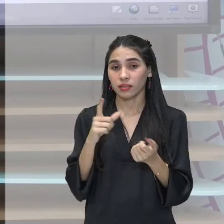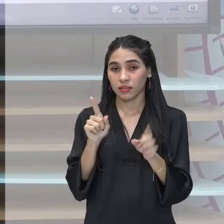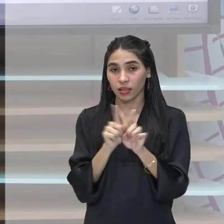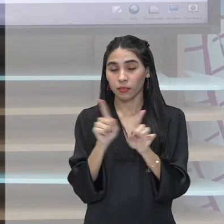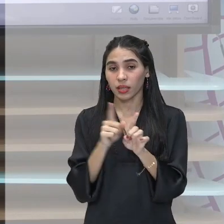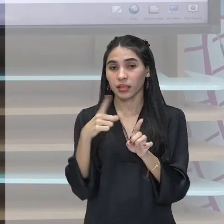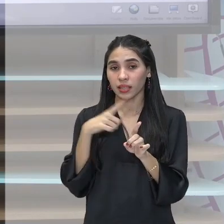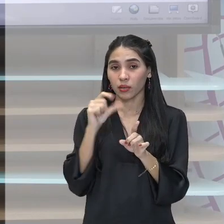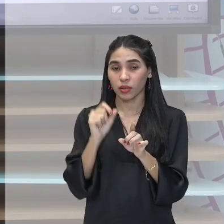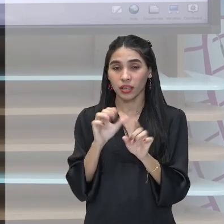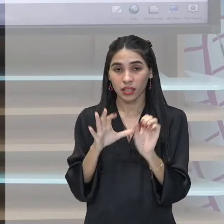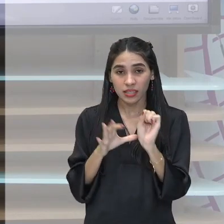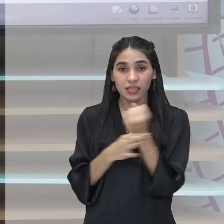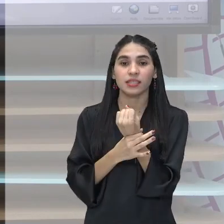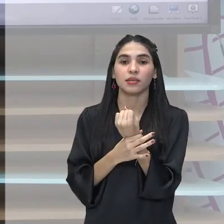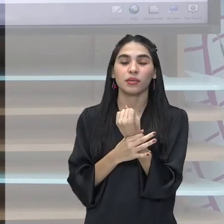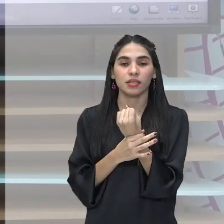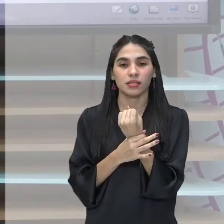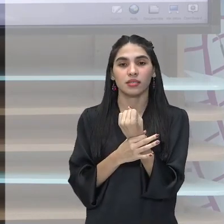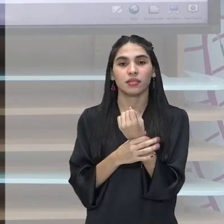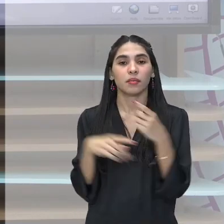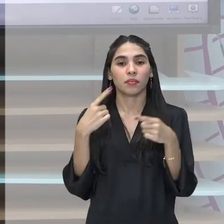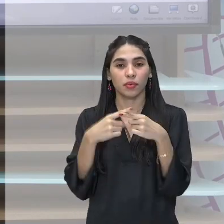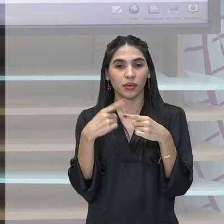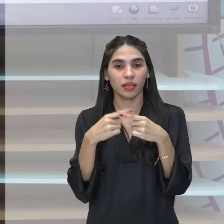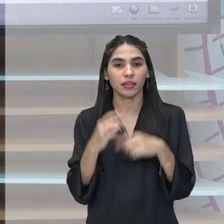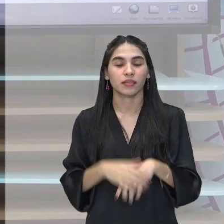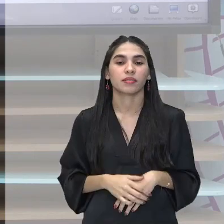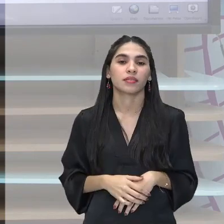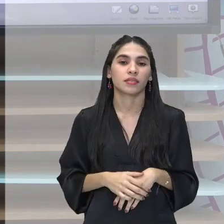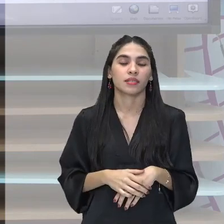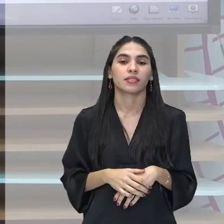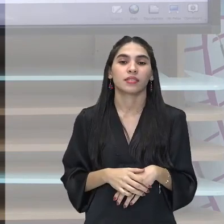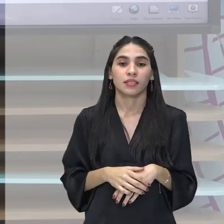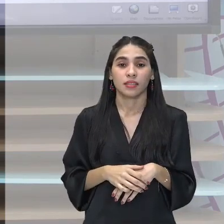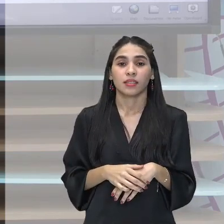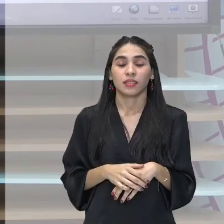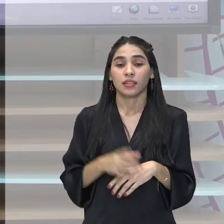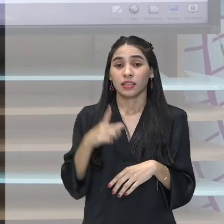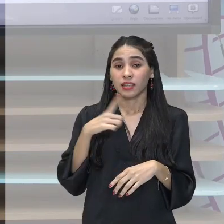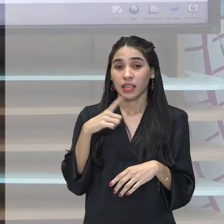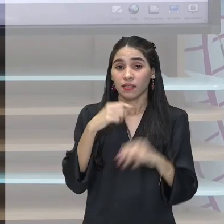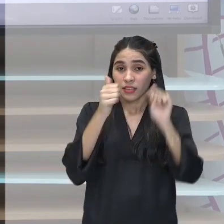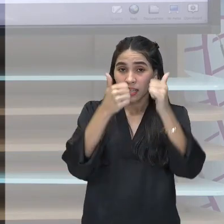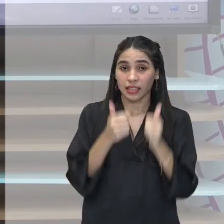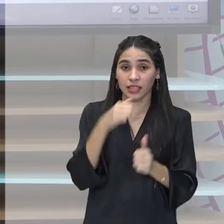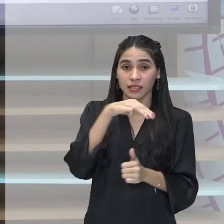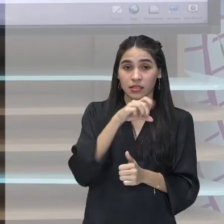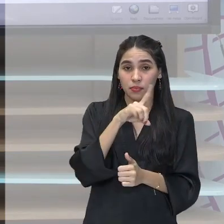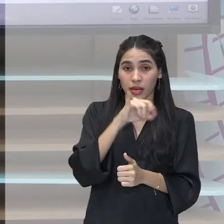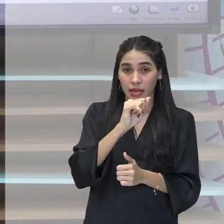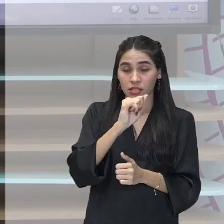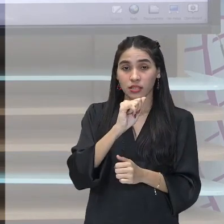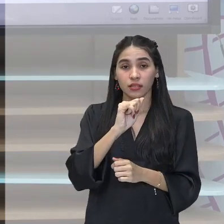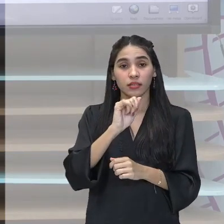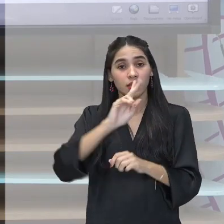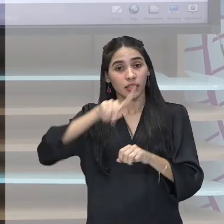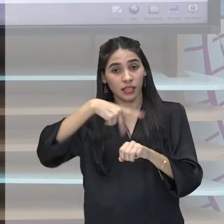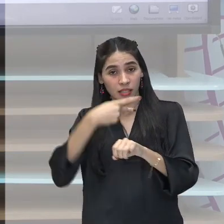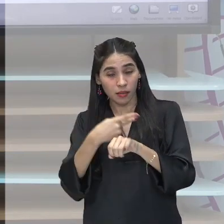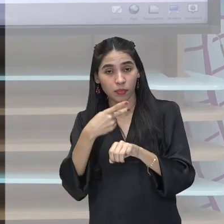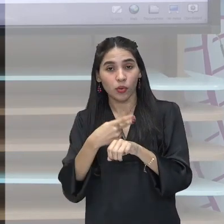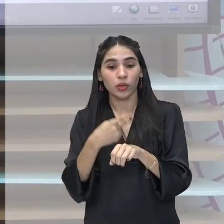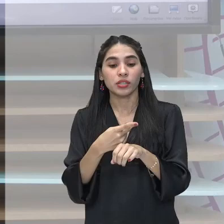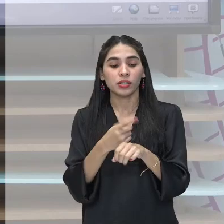considerados confiáveis, porque foi extraído a média, certo? Foi pego